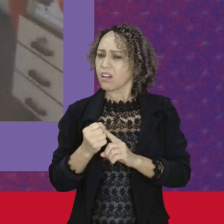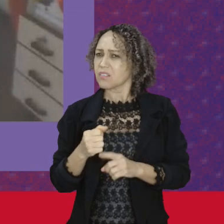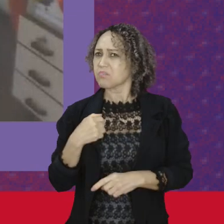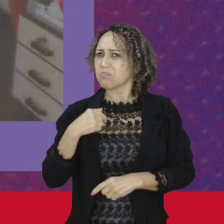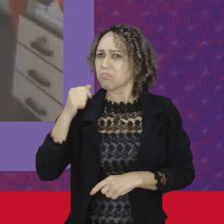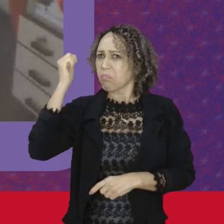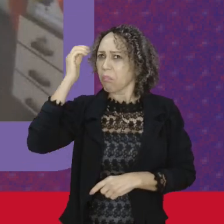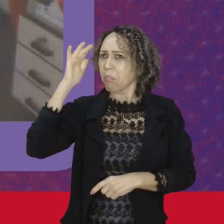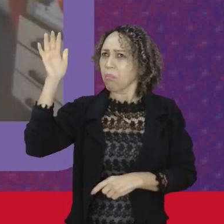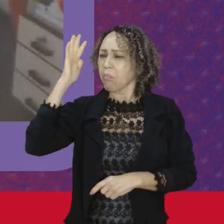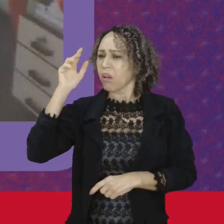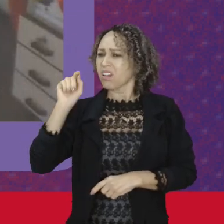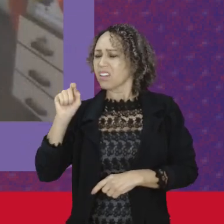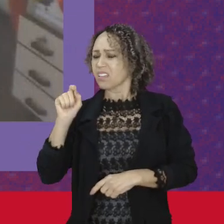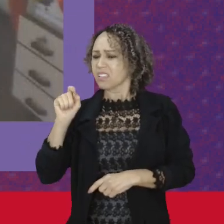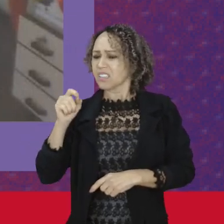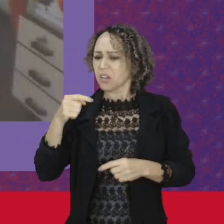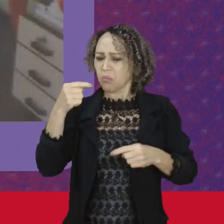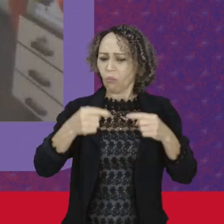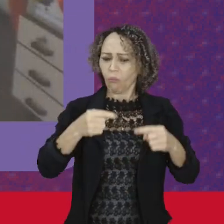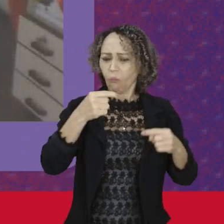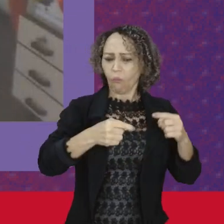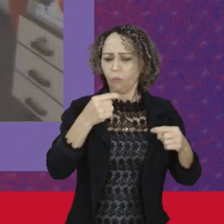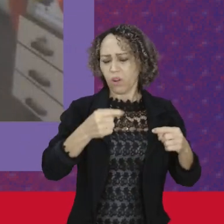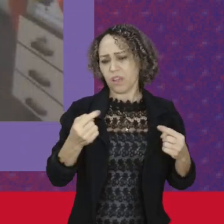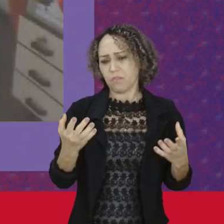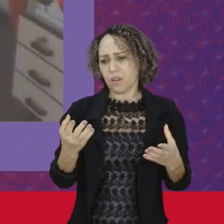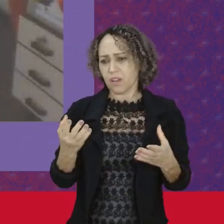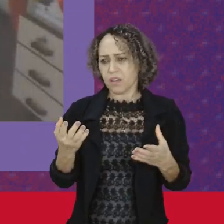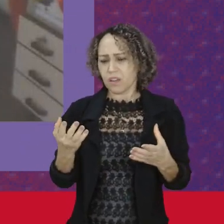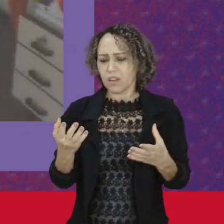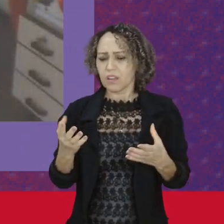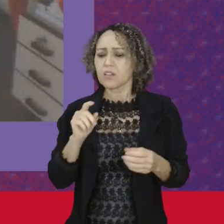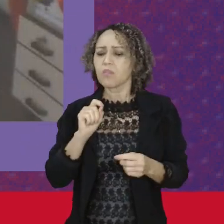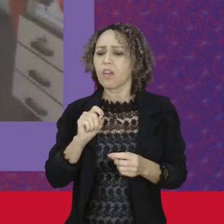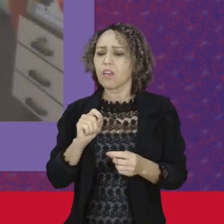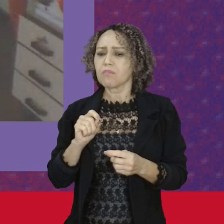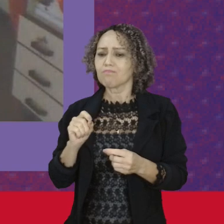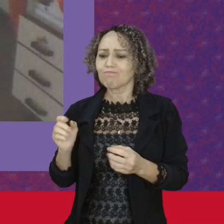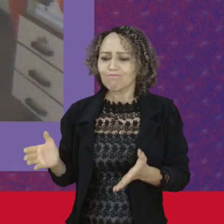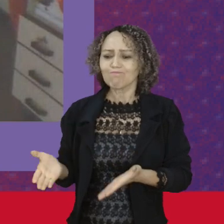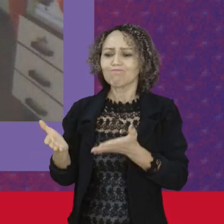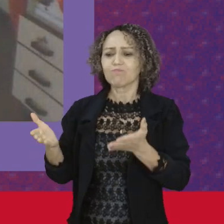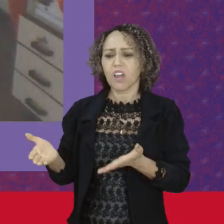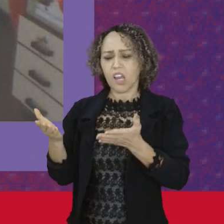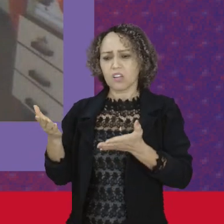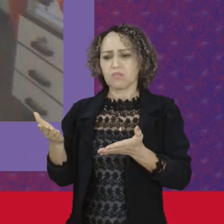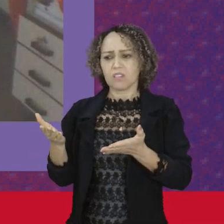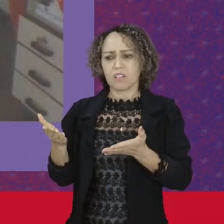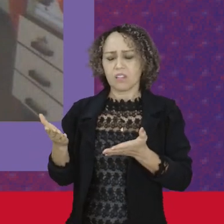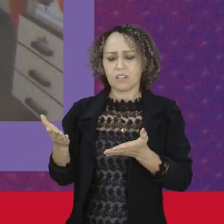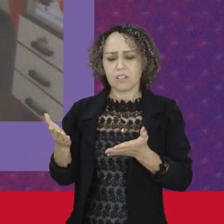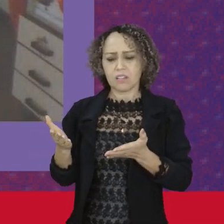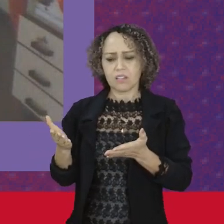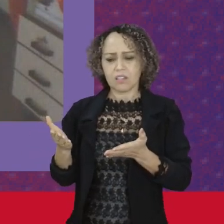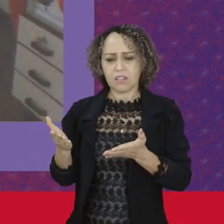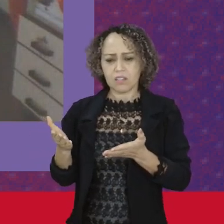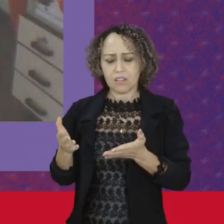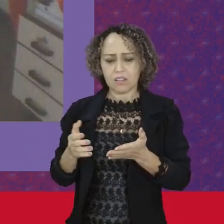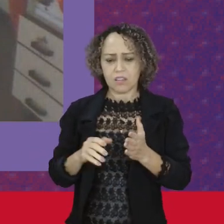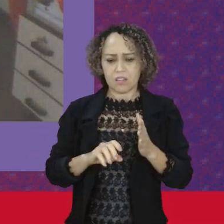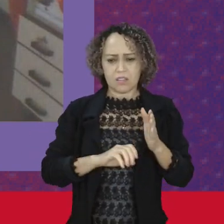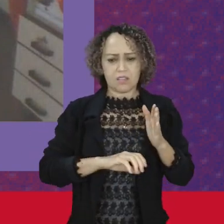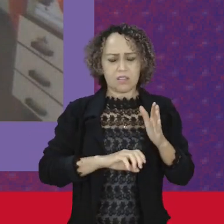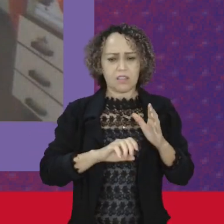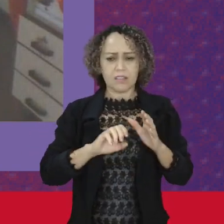Imagino que trouxeram muito debate e que promoveram, assim, que a imprensa essa imprensa escrita,